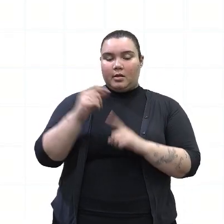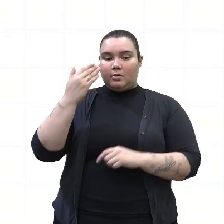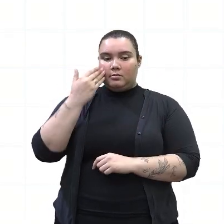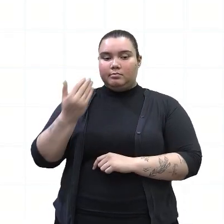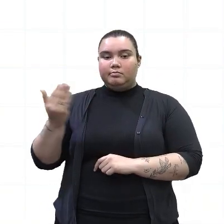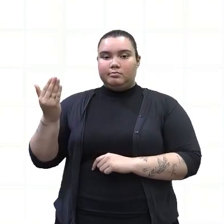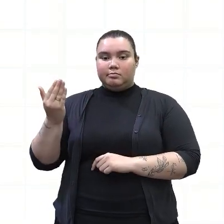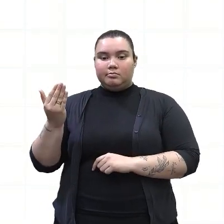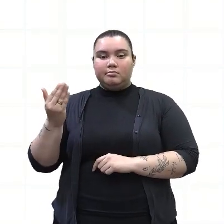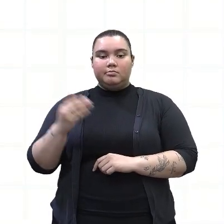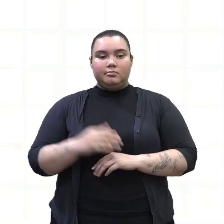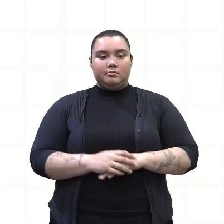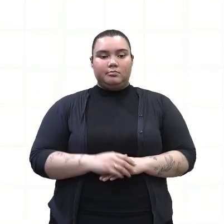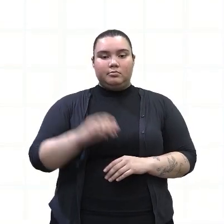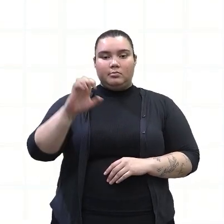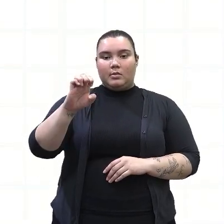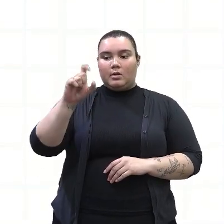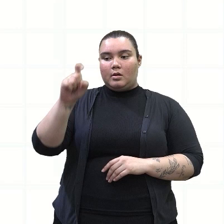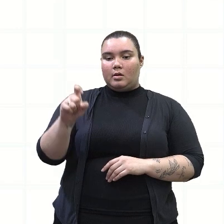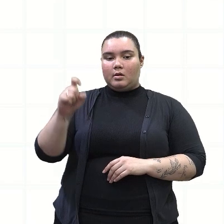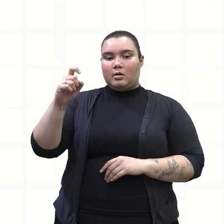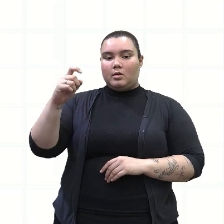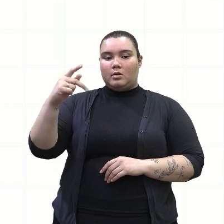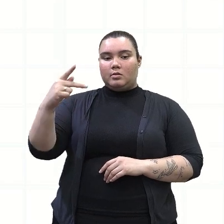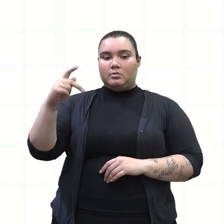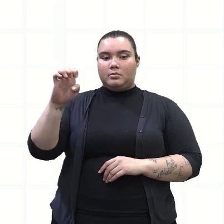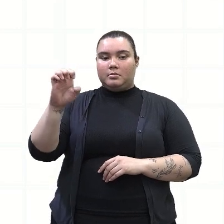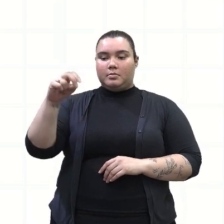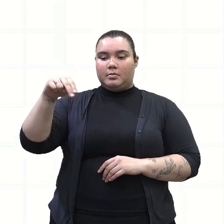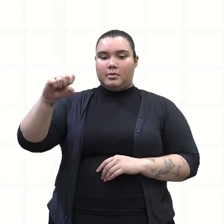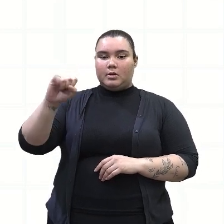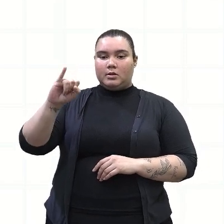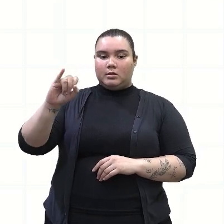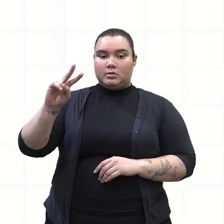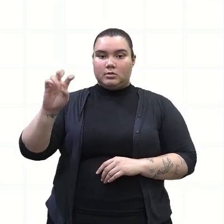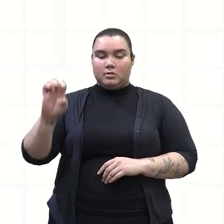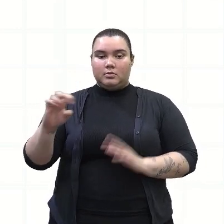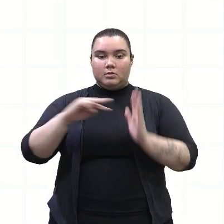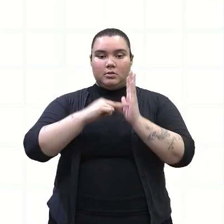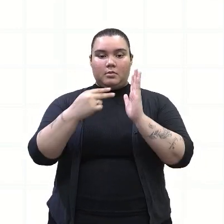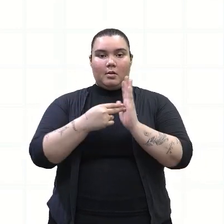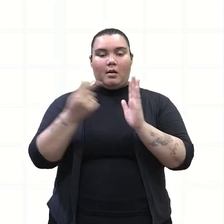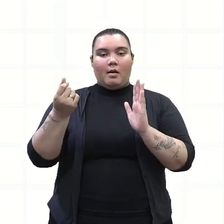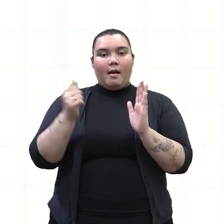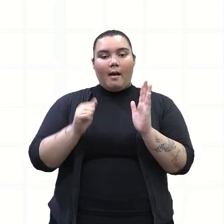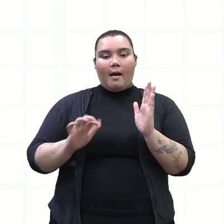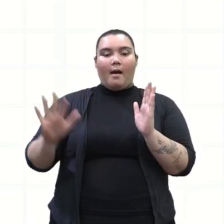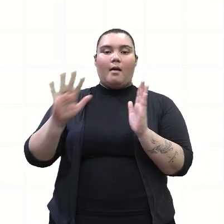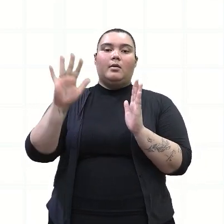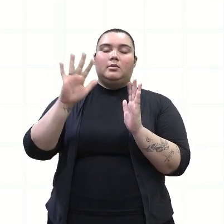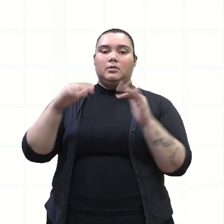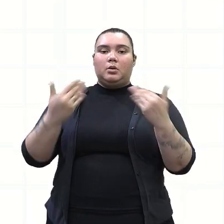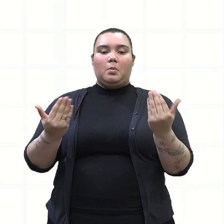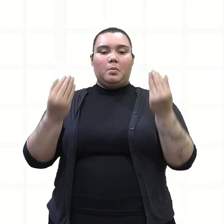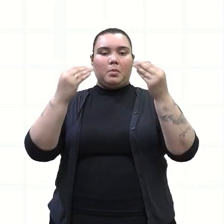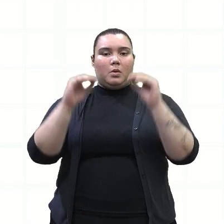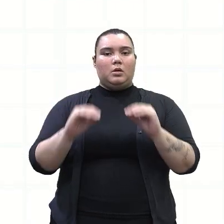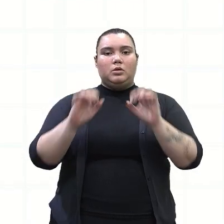expensive. Então, a palavra expensive significa caro. Então, para formar o superlativo, ó, the